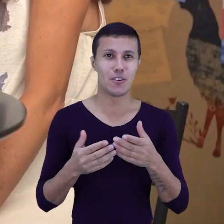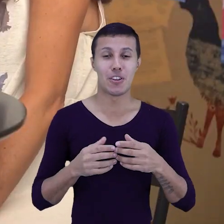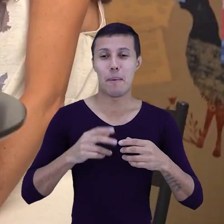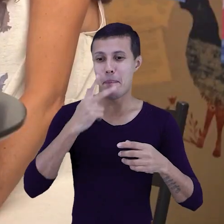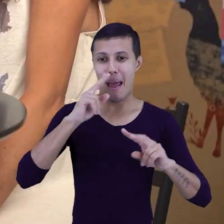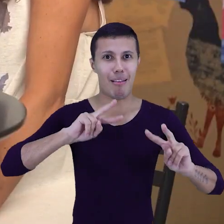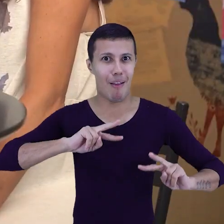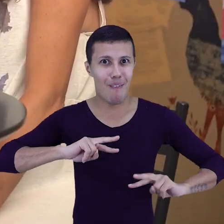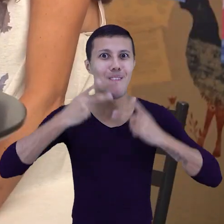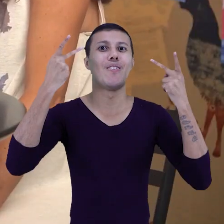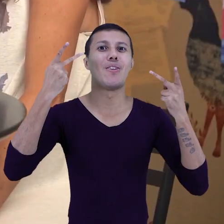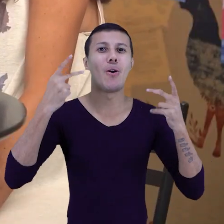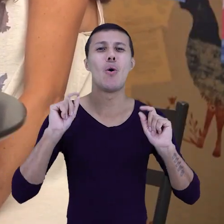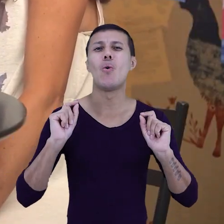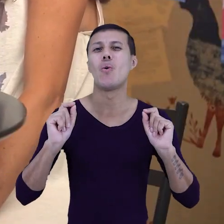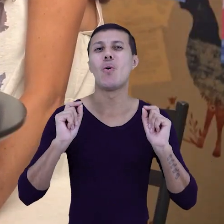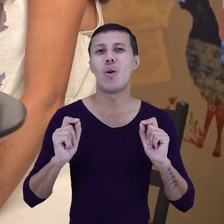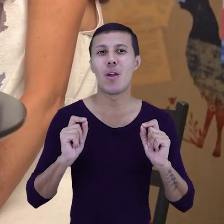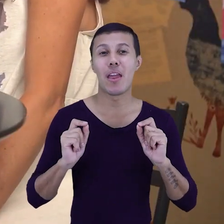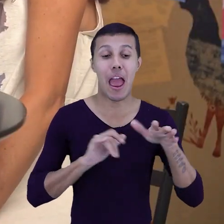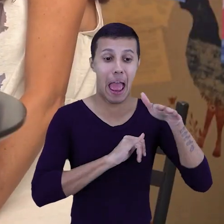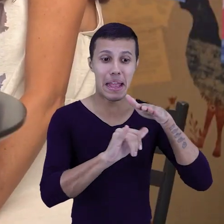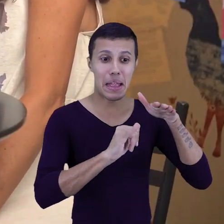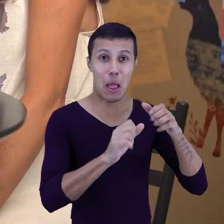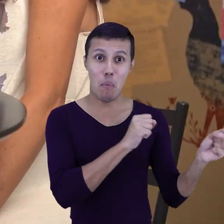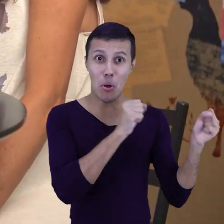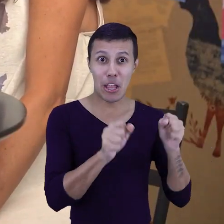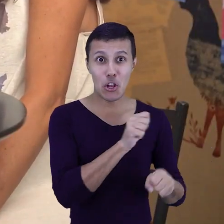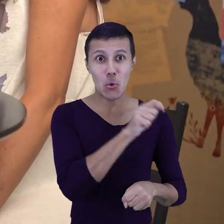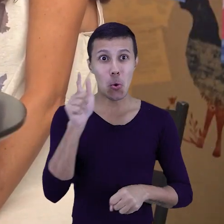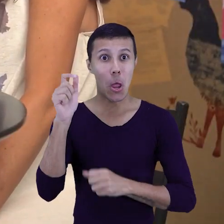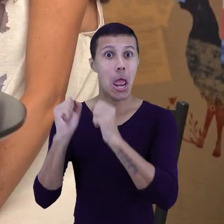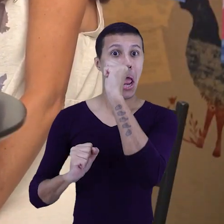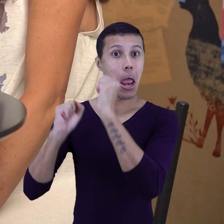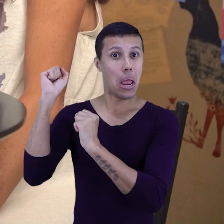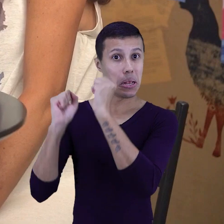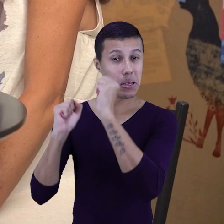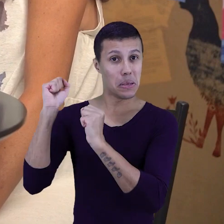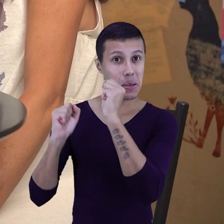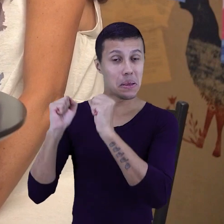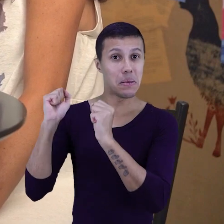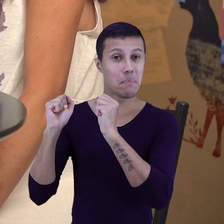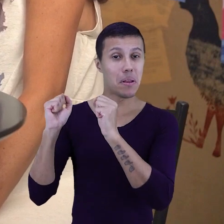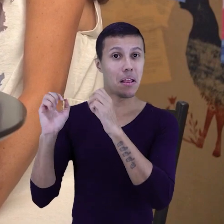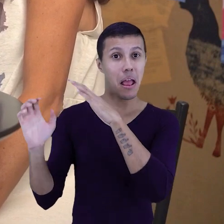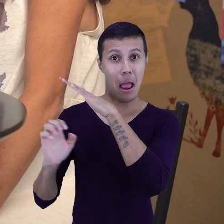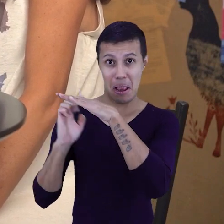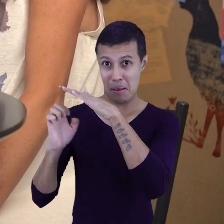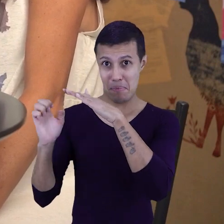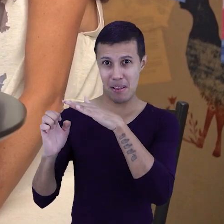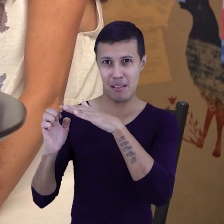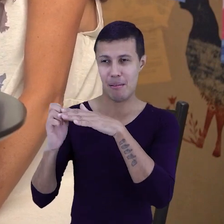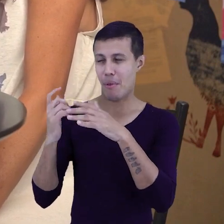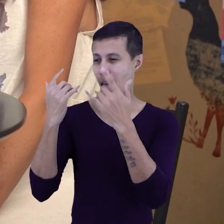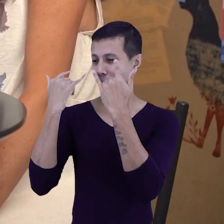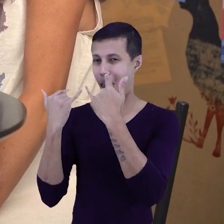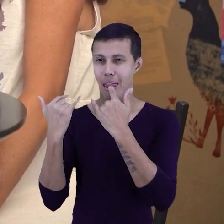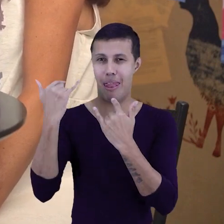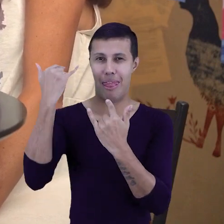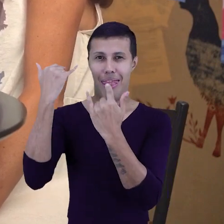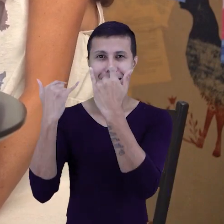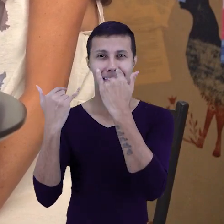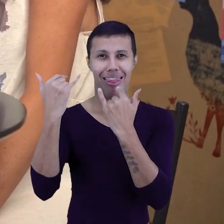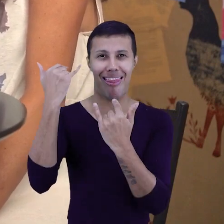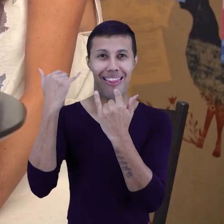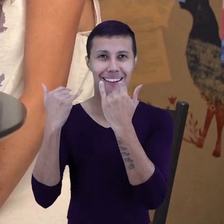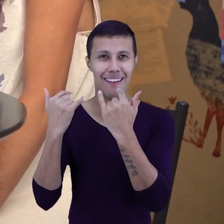Então, o jogo virou no sentido de que as startups têm mais poder hoje do que as grandes empresas. São as empresas sexys, né?